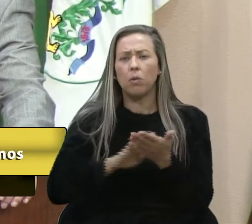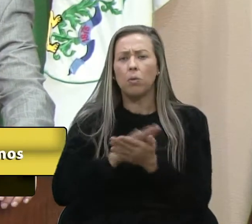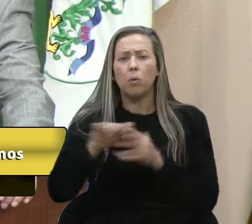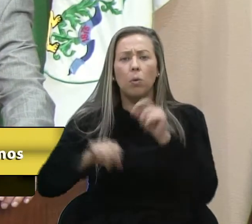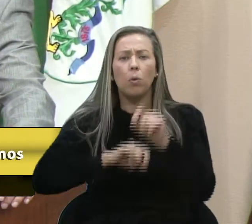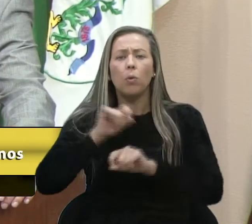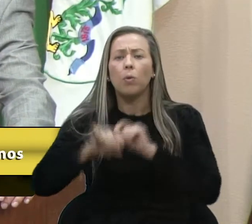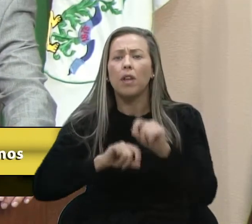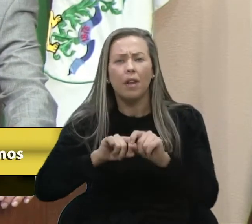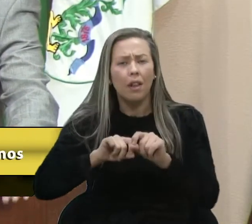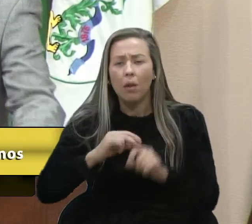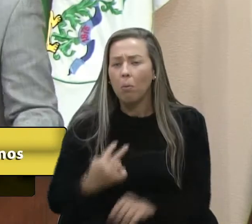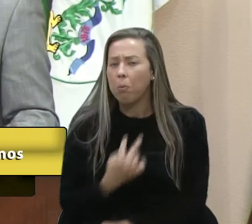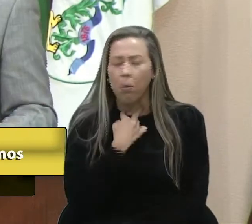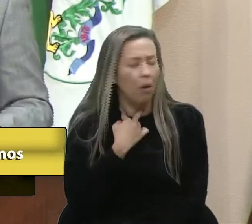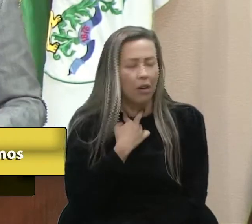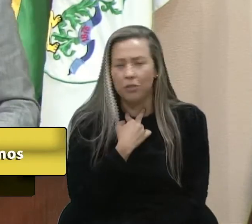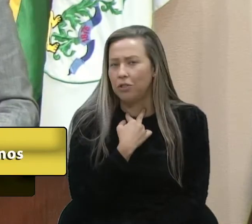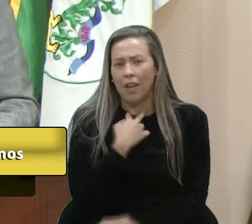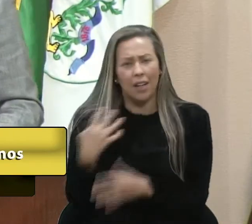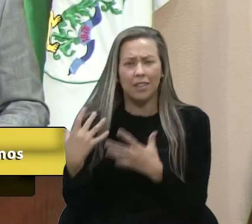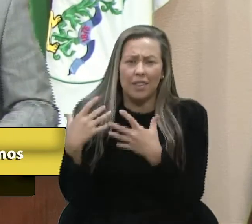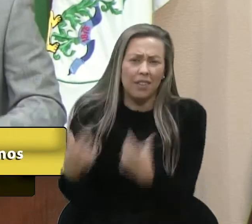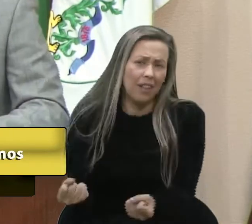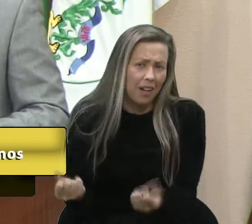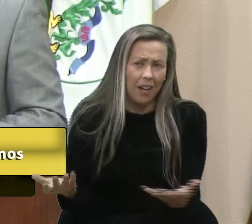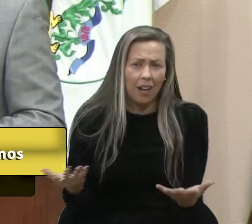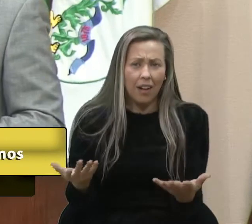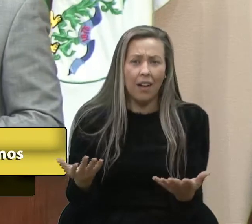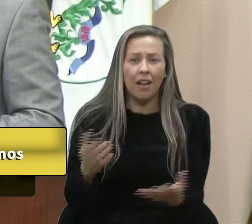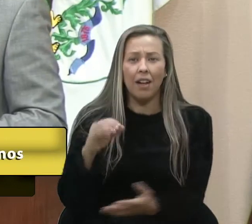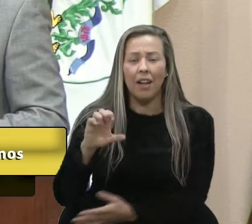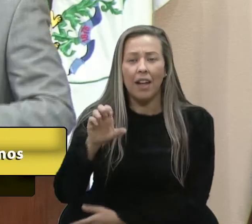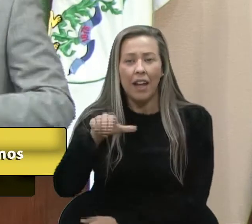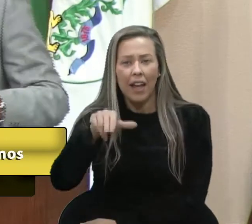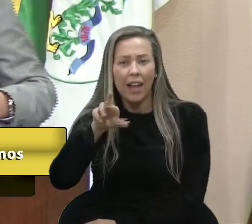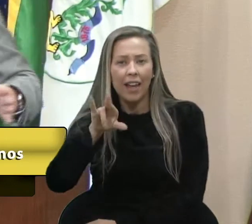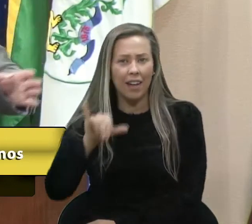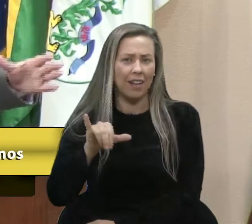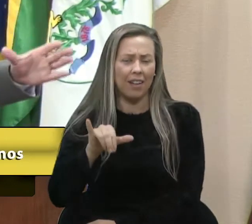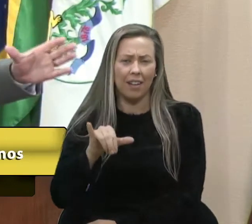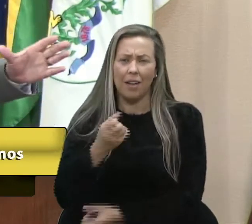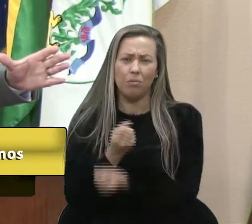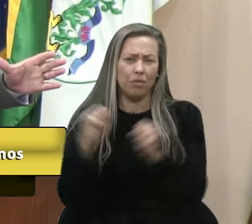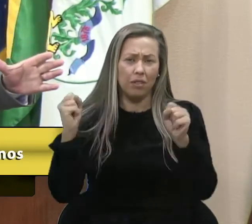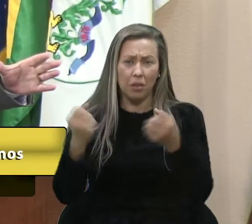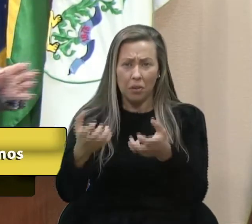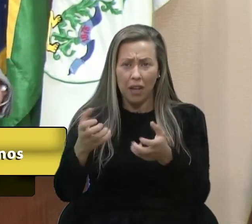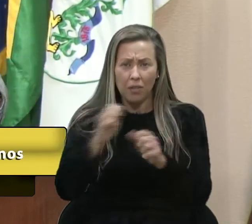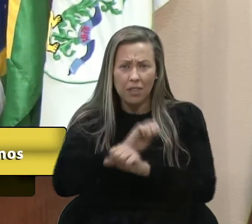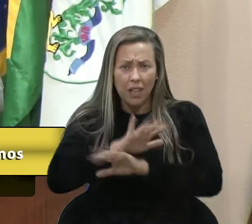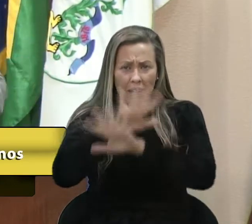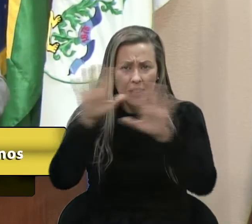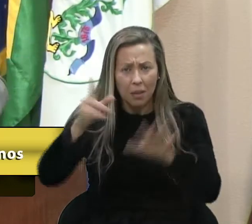não podemos é admitir o que aconteceu com o caso Henry. Aí é isso que eu quero aqui abordar, vereadora